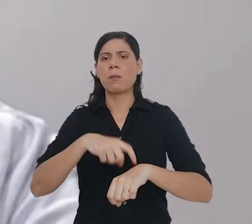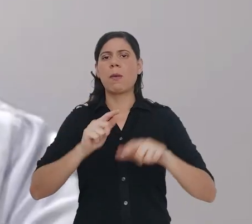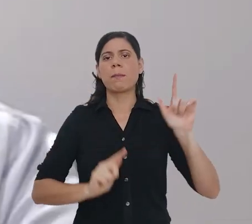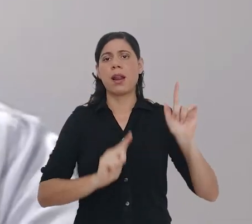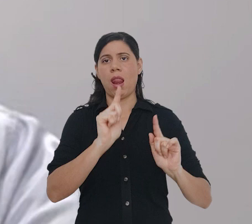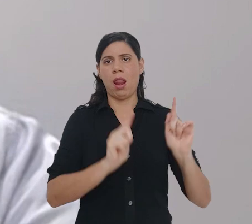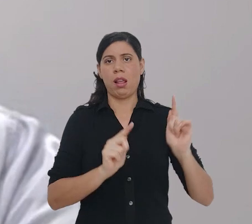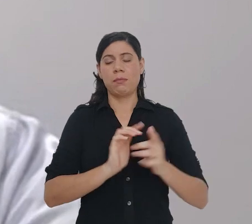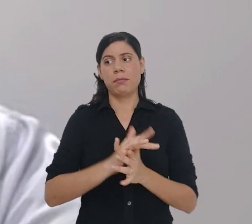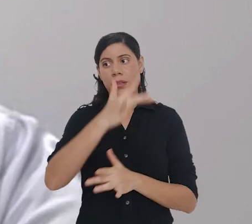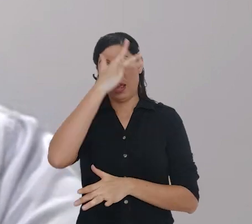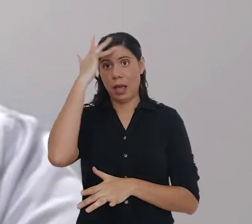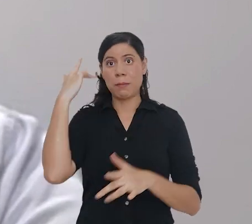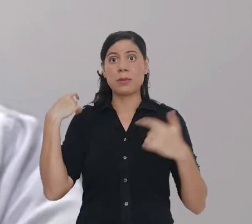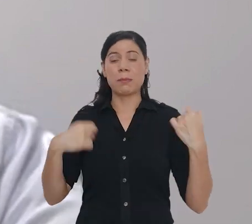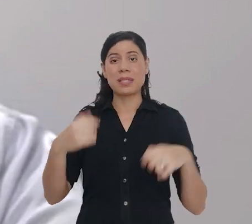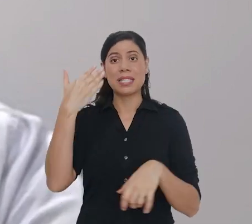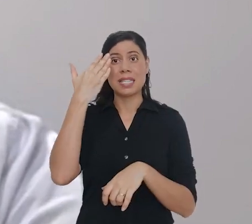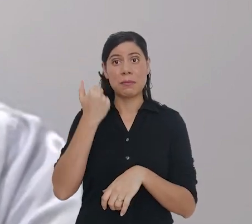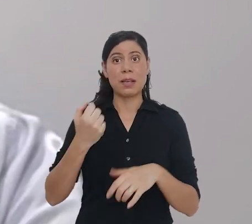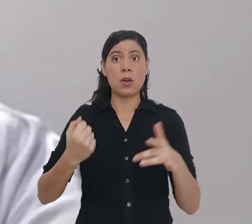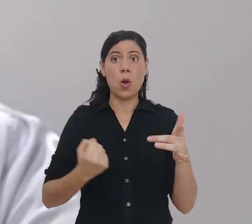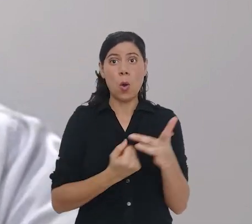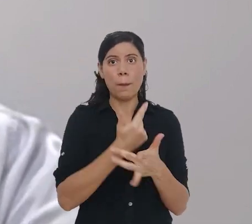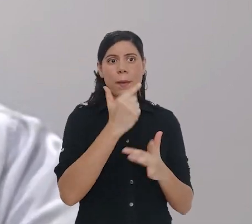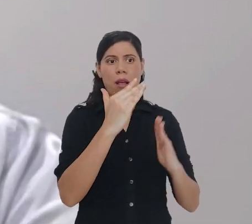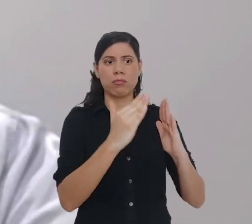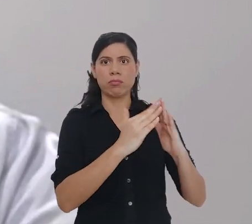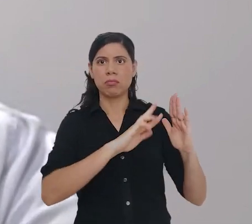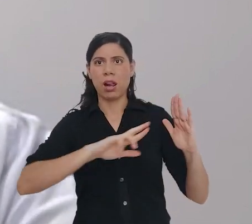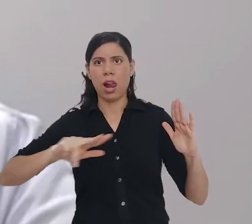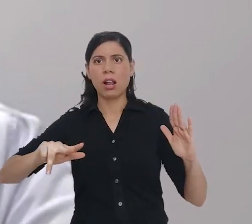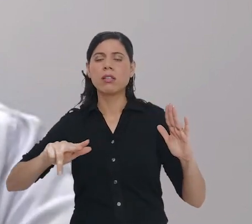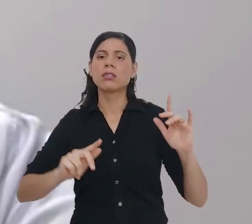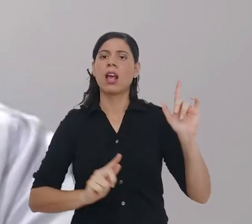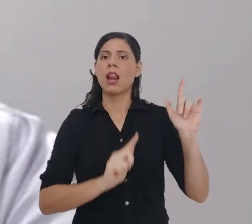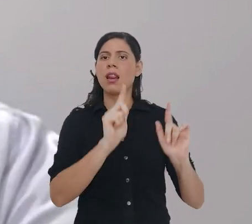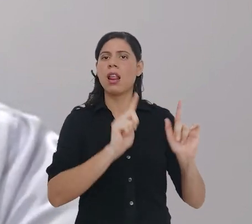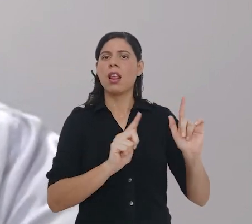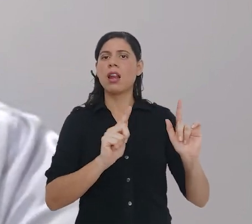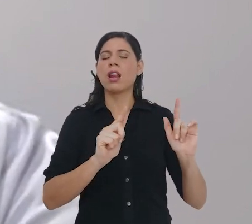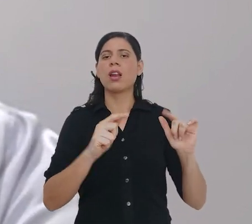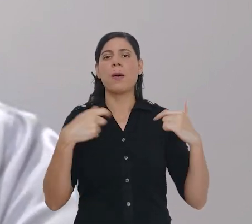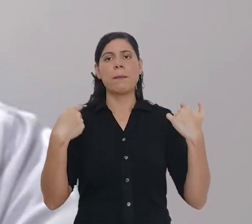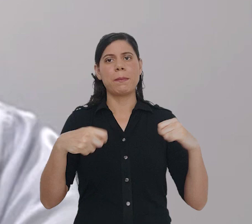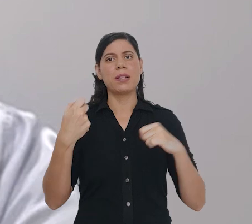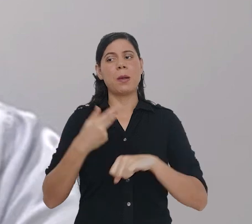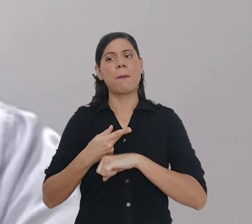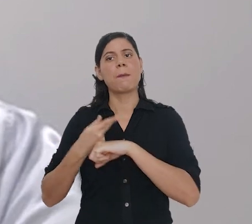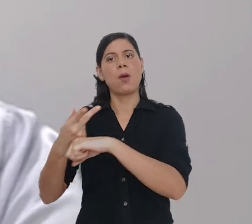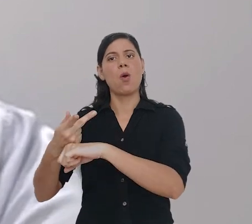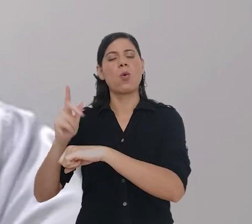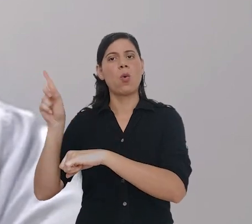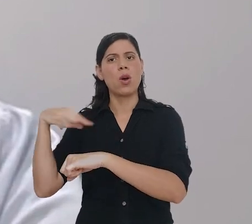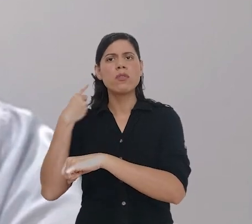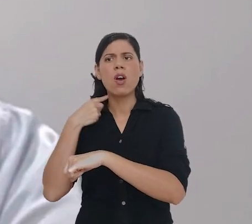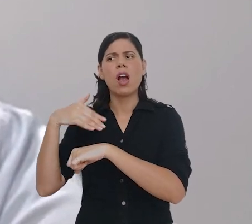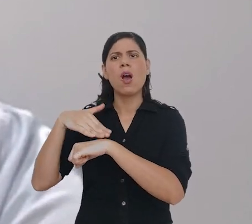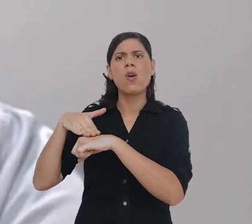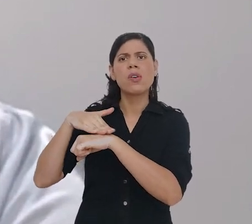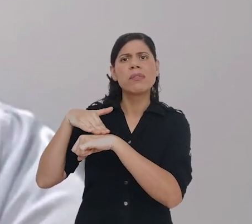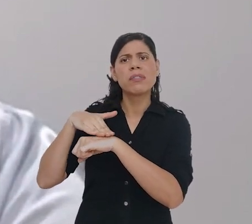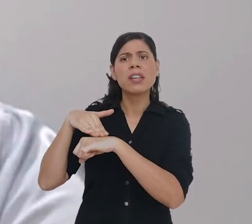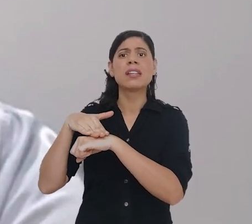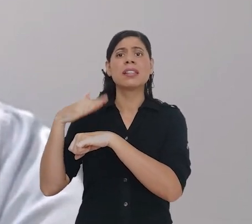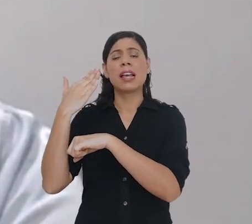As pessoas precisam saber que para arrematar um imóvel em leilão, primeiro que sempre é bom consultar um advogado por conta